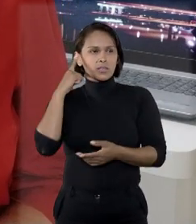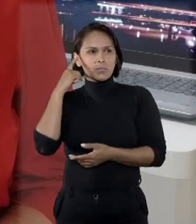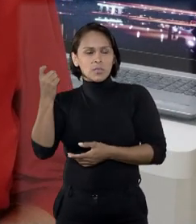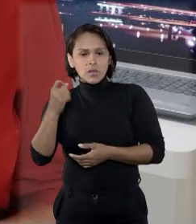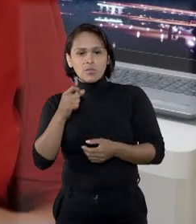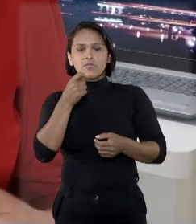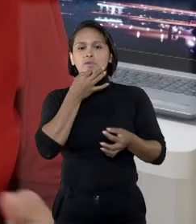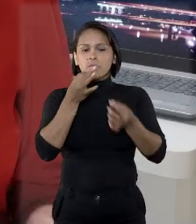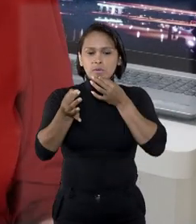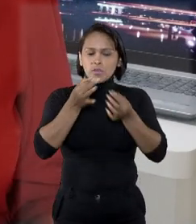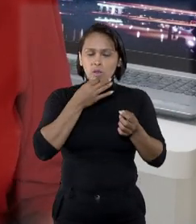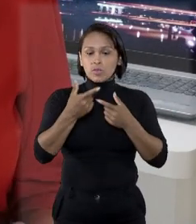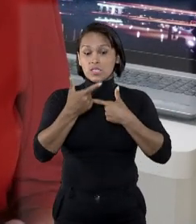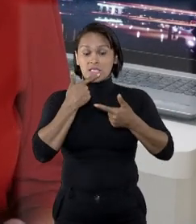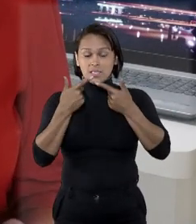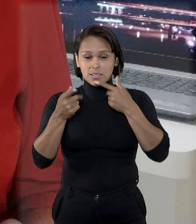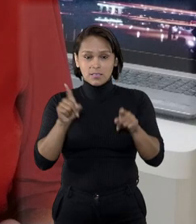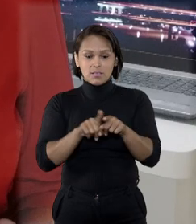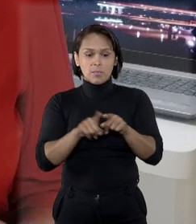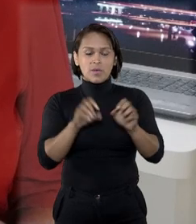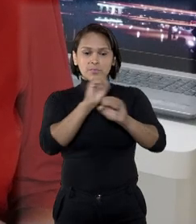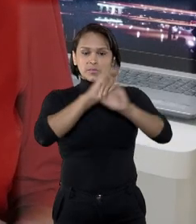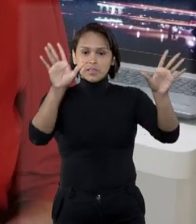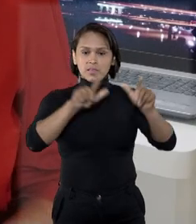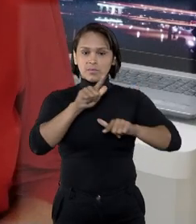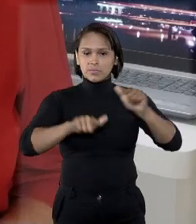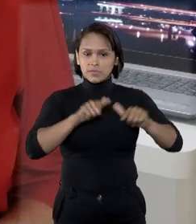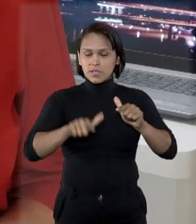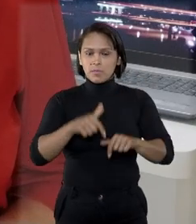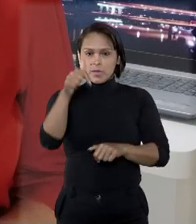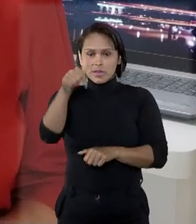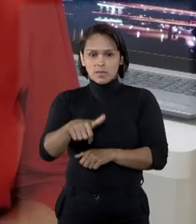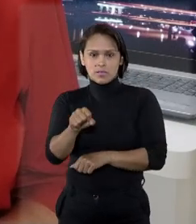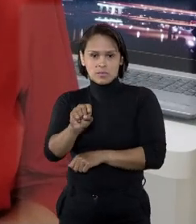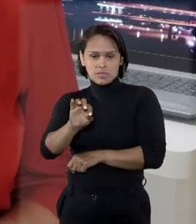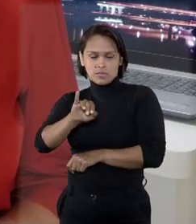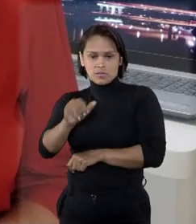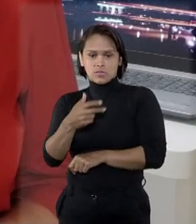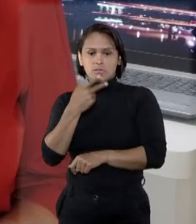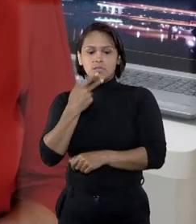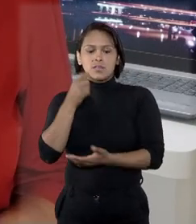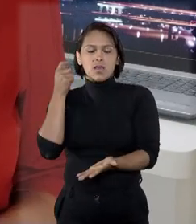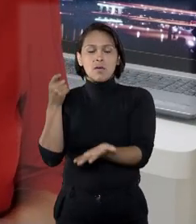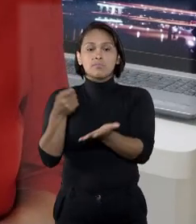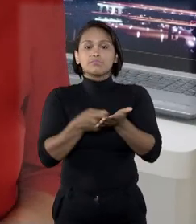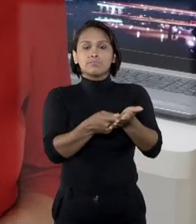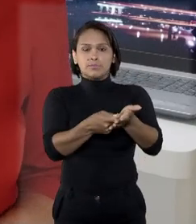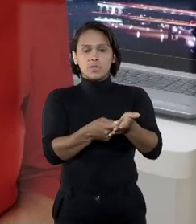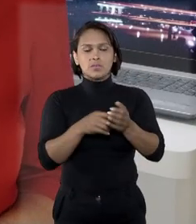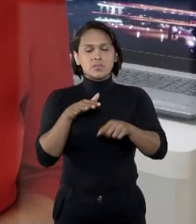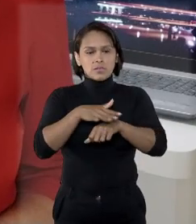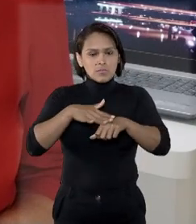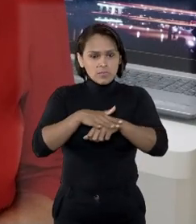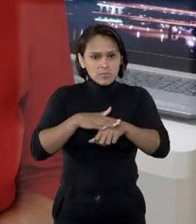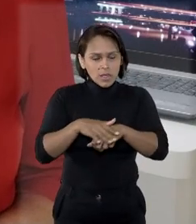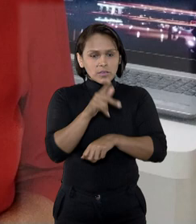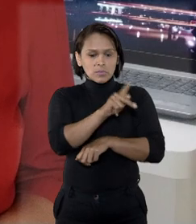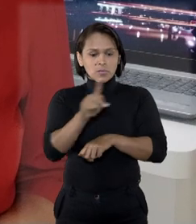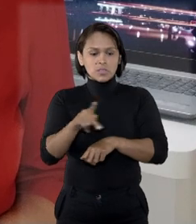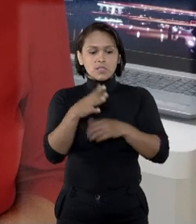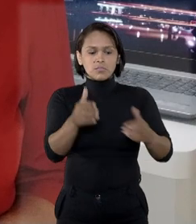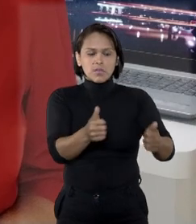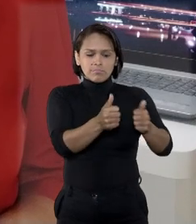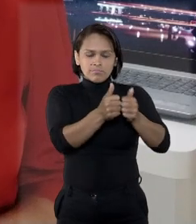sugestões, críticas e esclarecer dúvidas sobre o trabalho do tribunal. O ministro aposta no projeto Fale com o Presidente como